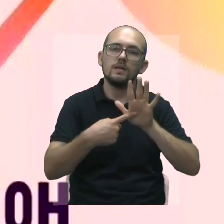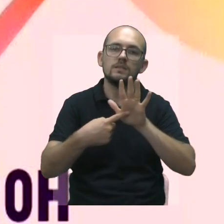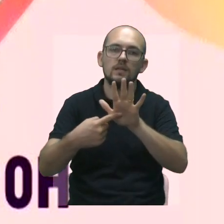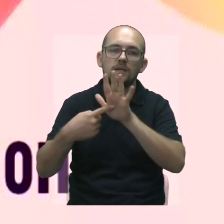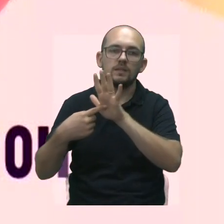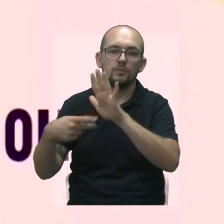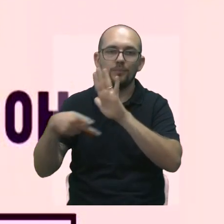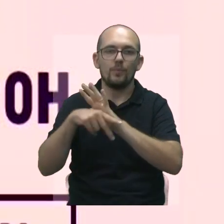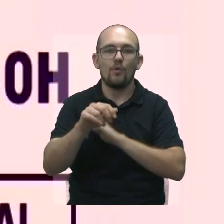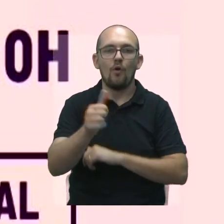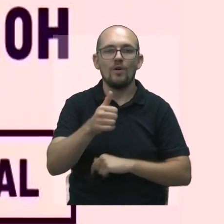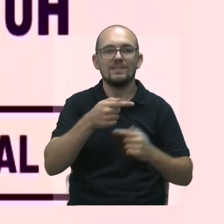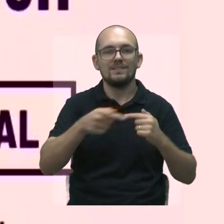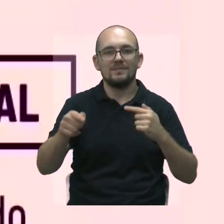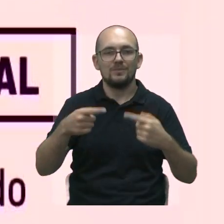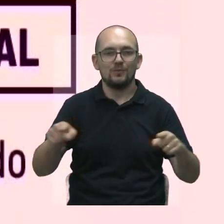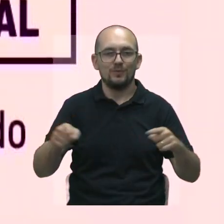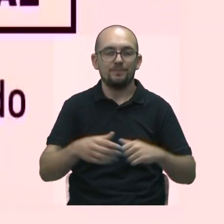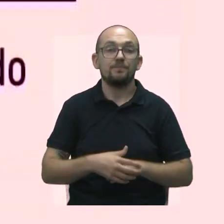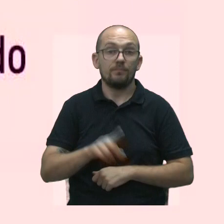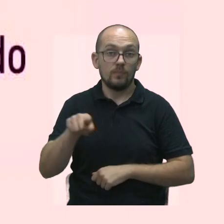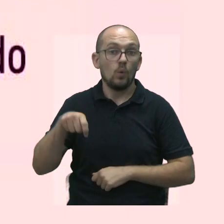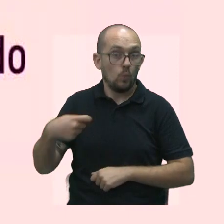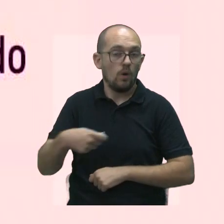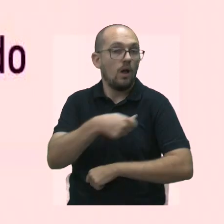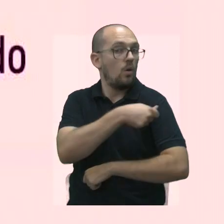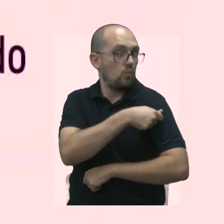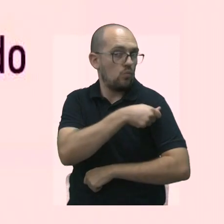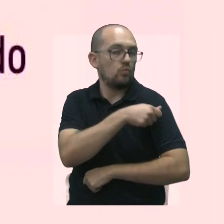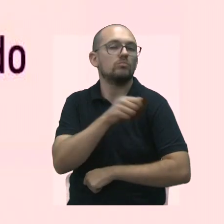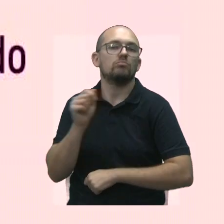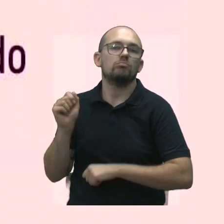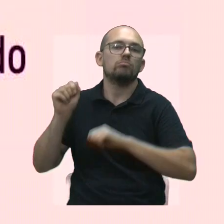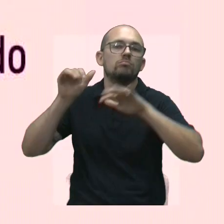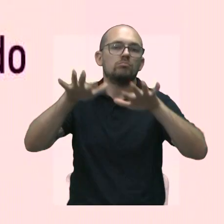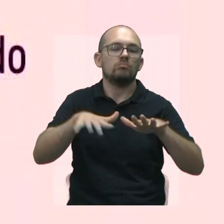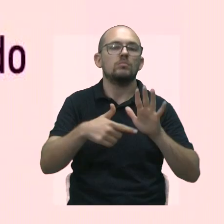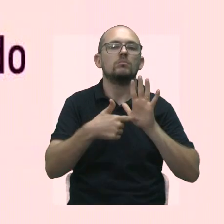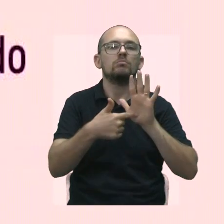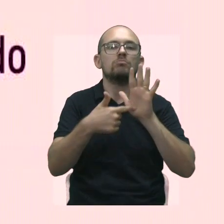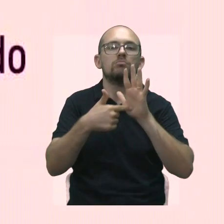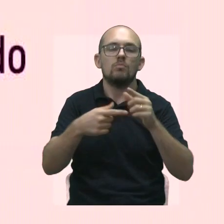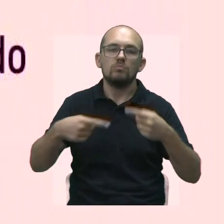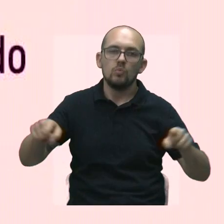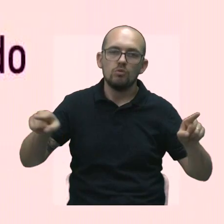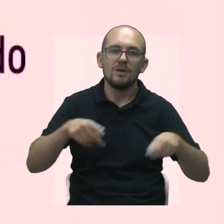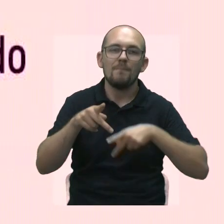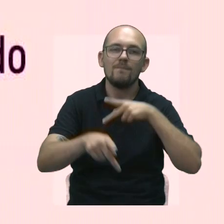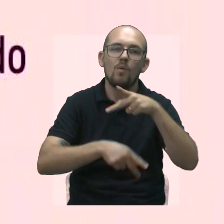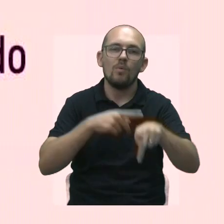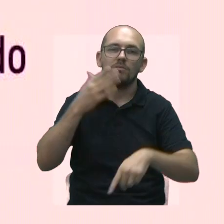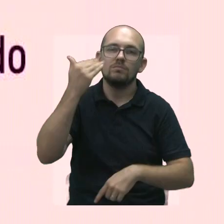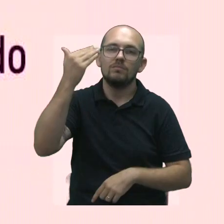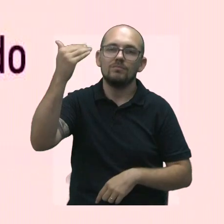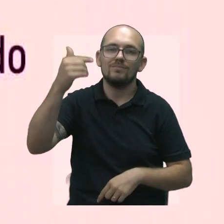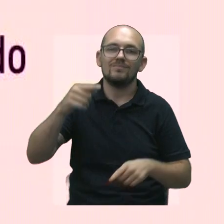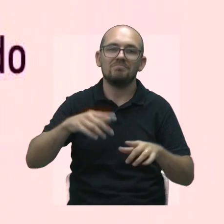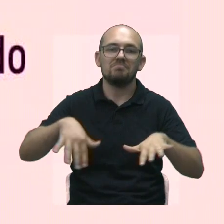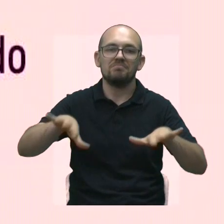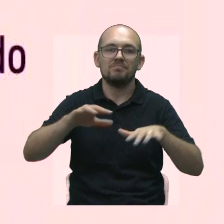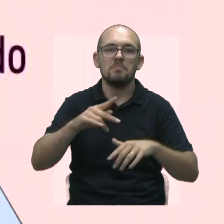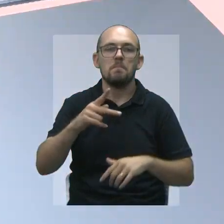Conservatório Jauense. Alunos da escola vão interpretar músicas populares, animando a noite em clima